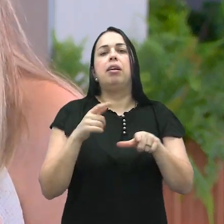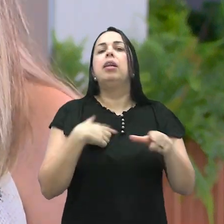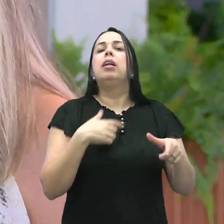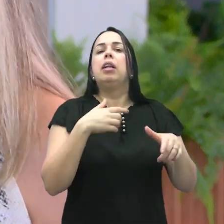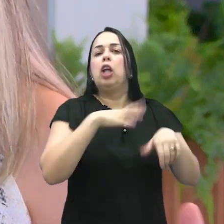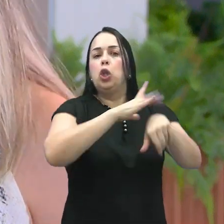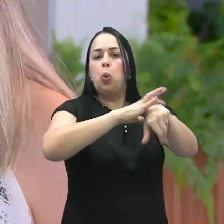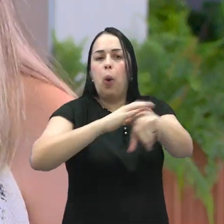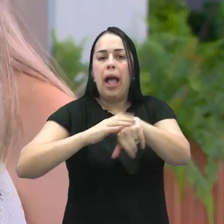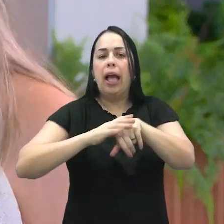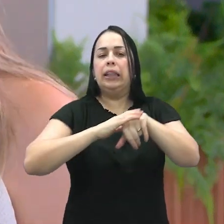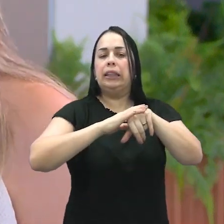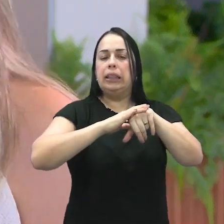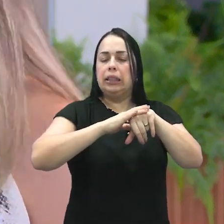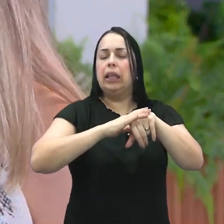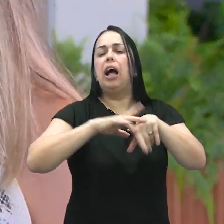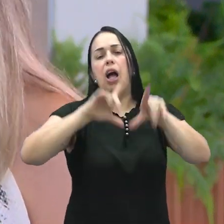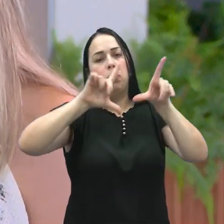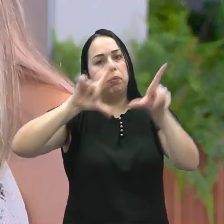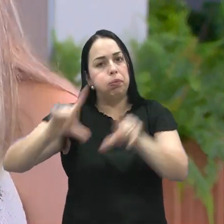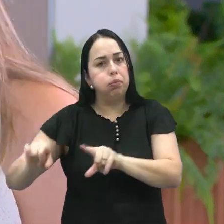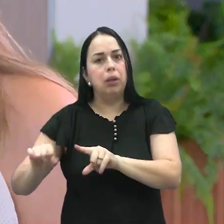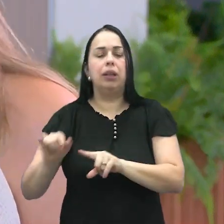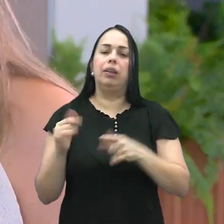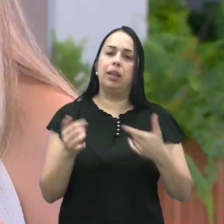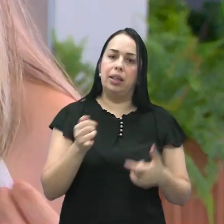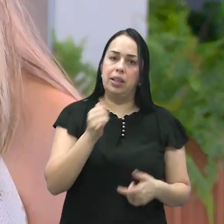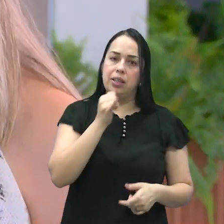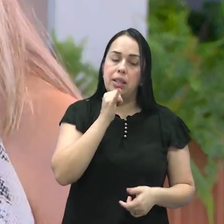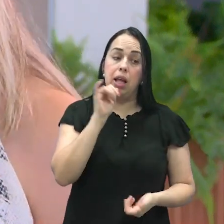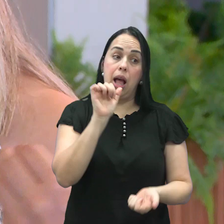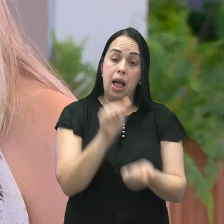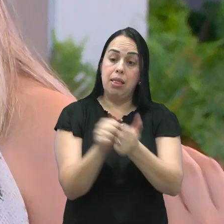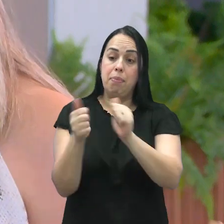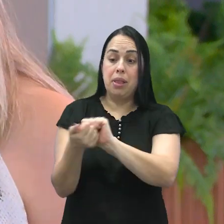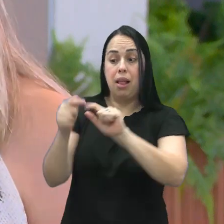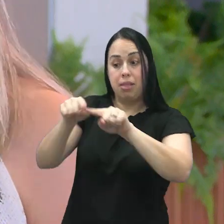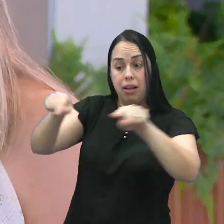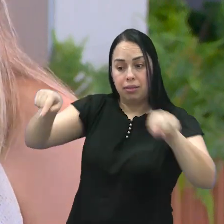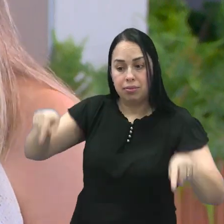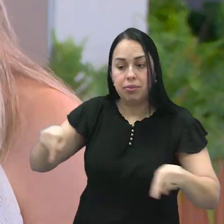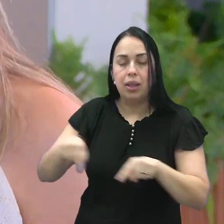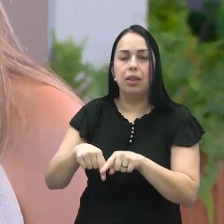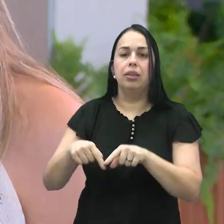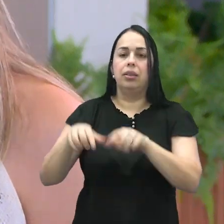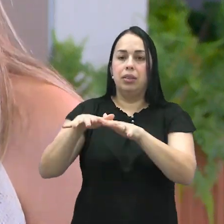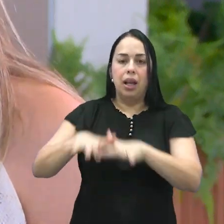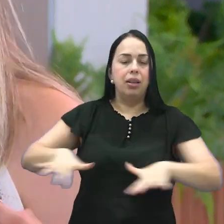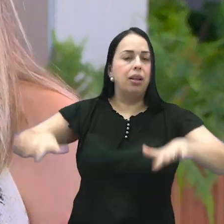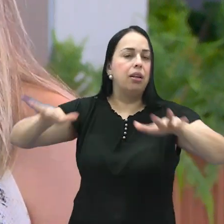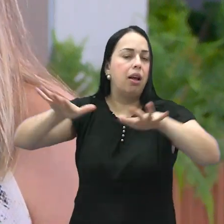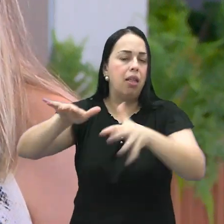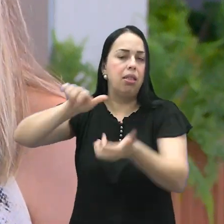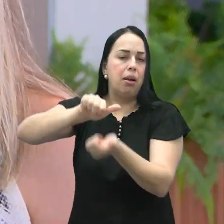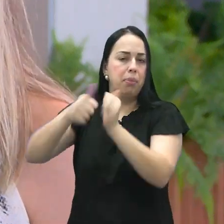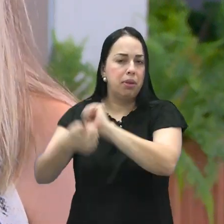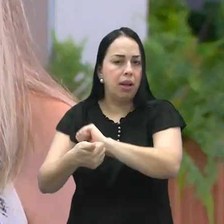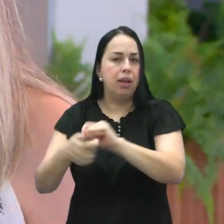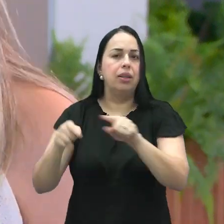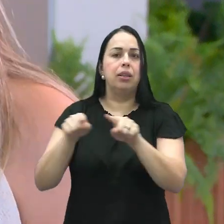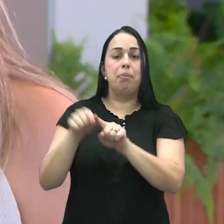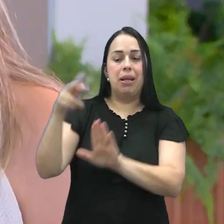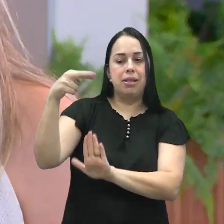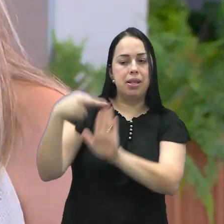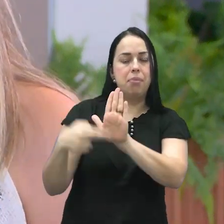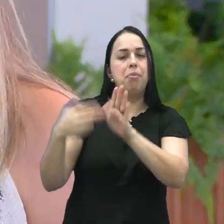doenças psíquicas do trabalhador naquele ambiente, né? Então passa desde adequação ambiental, né? Fornecer um ambiente